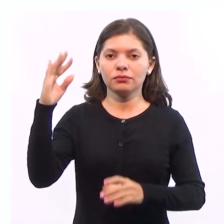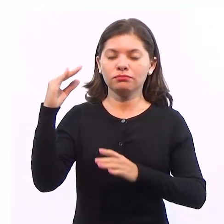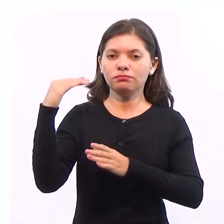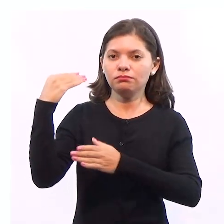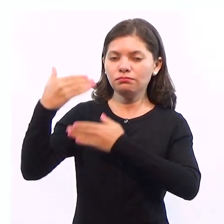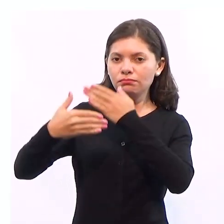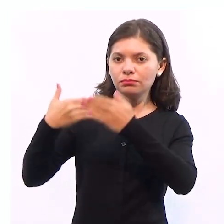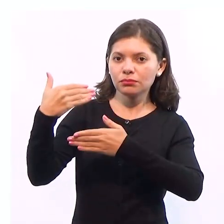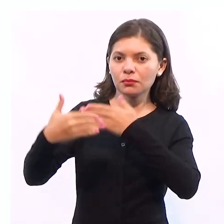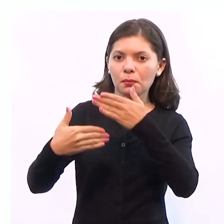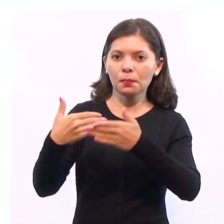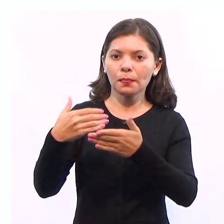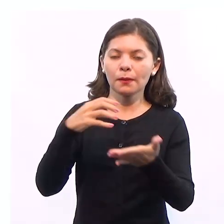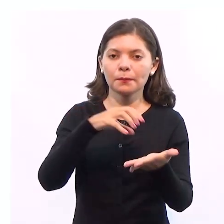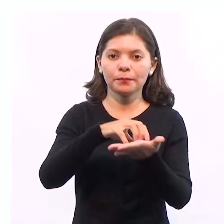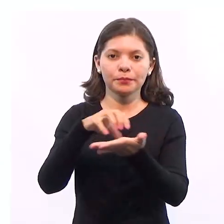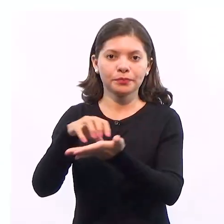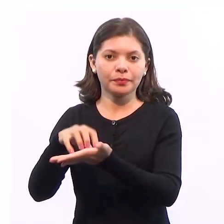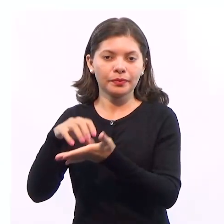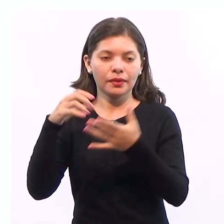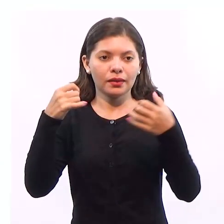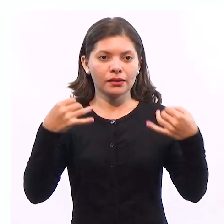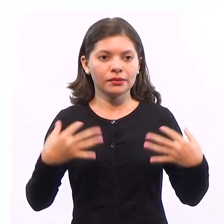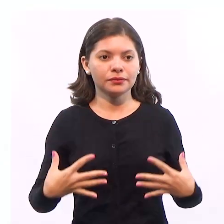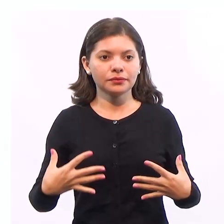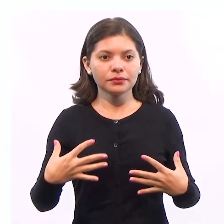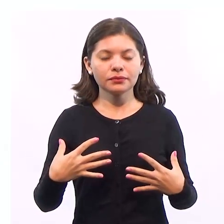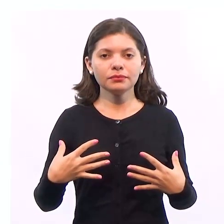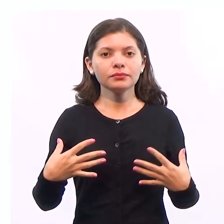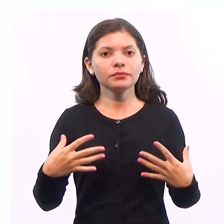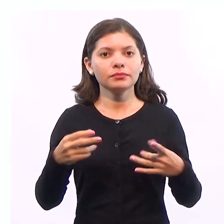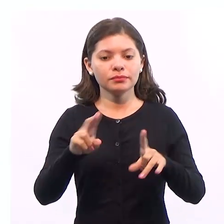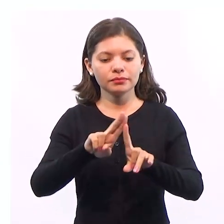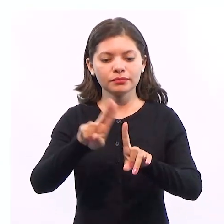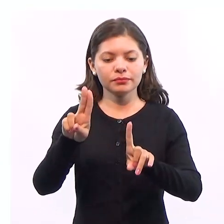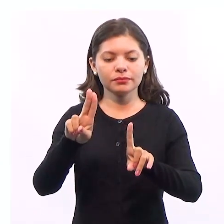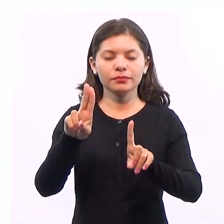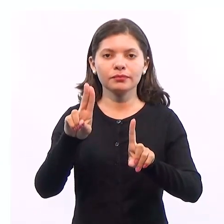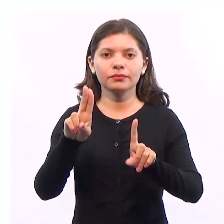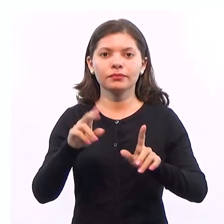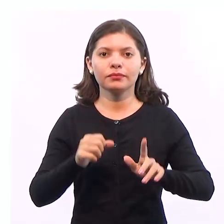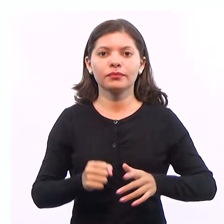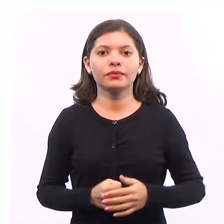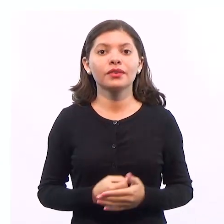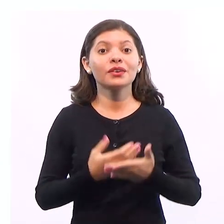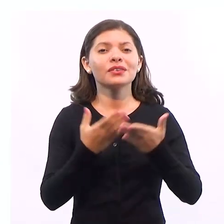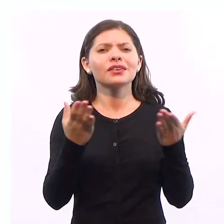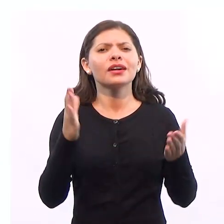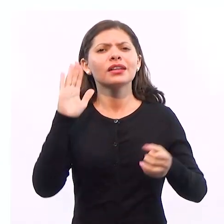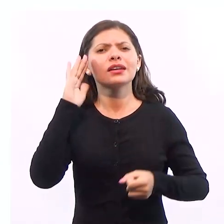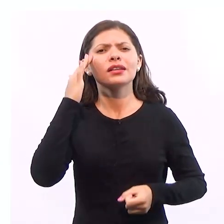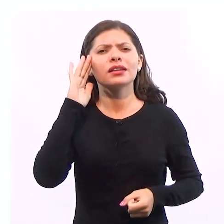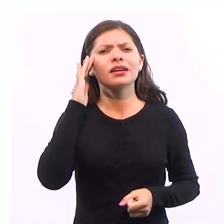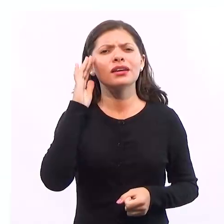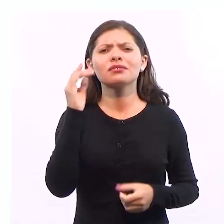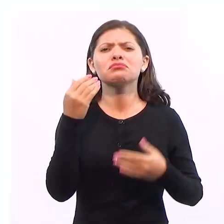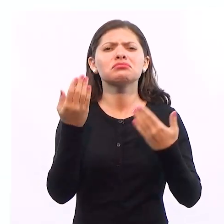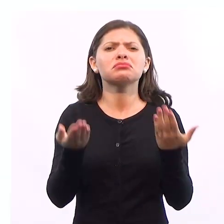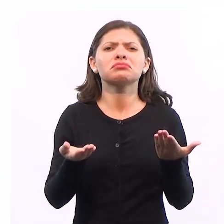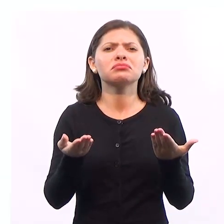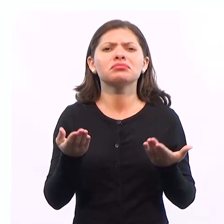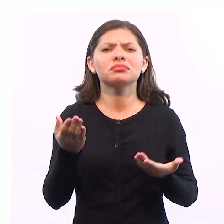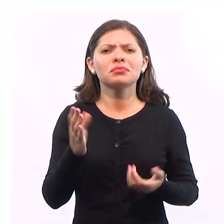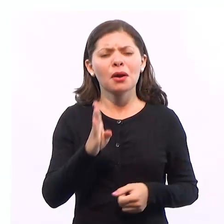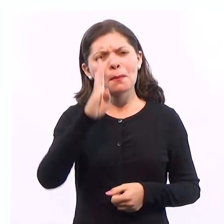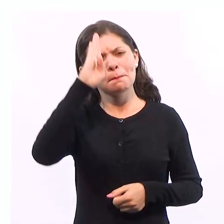desenvolvimento organizacional, que é o que falaremos nesta unidade, tá? E também a teoria da contingência. Você vai entender, nossa, professor, contingência,